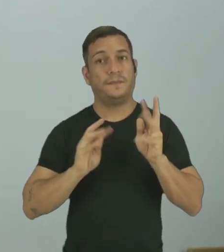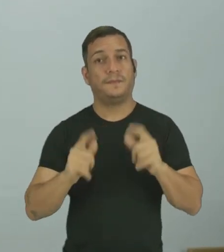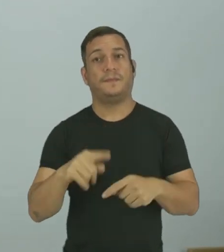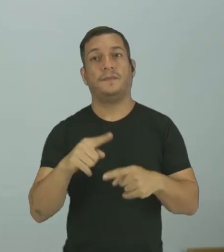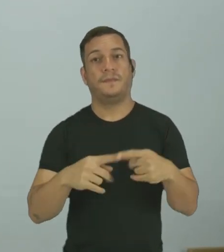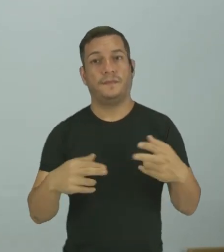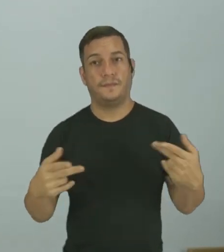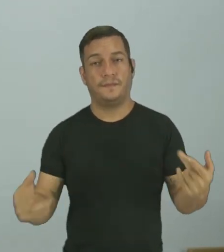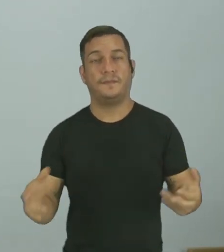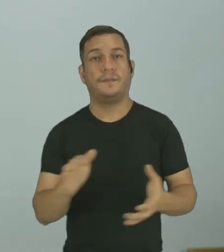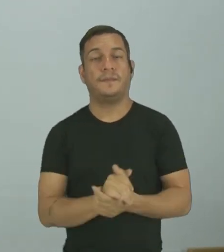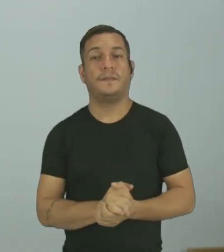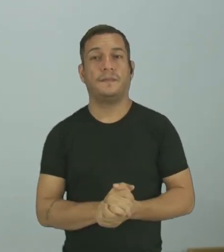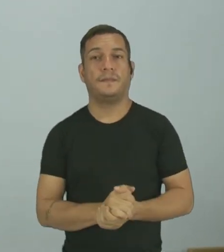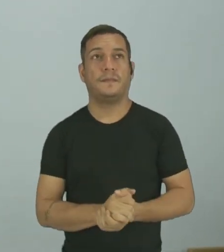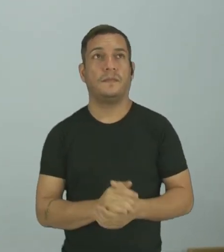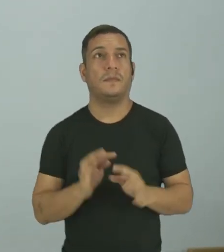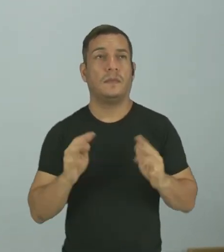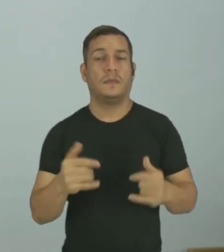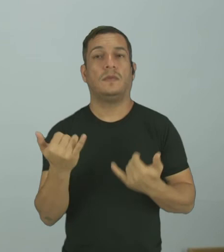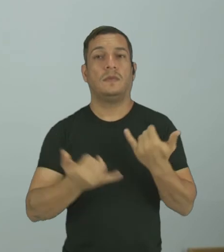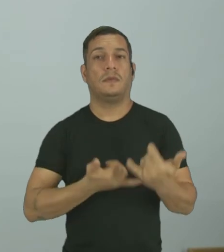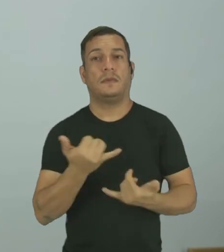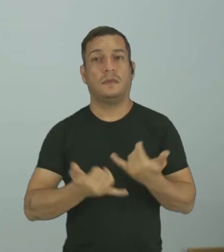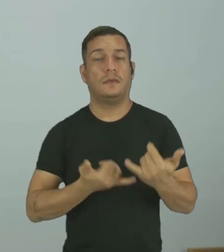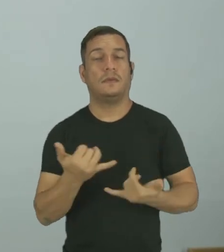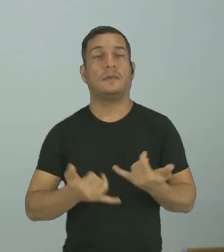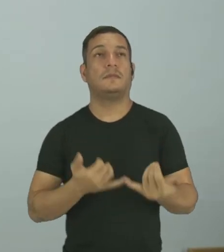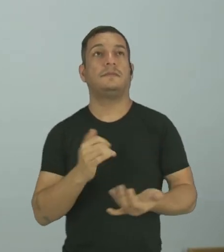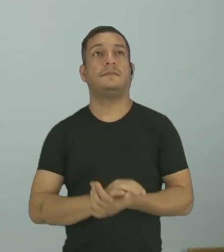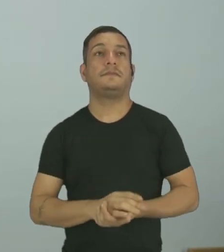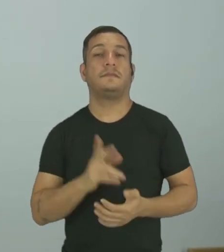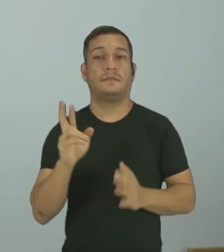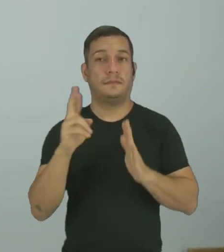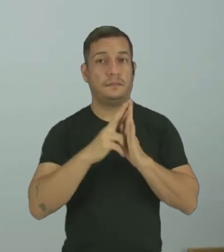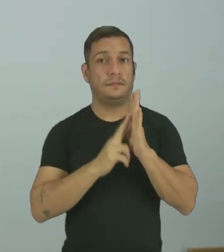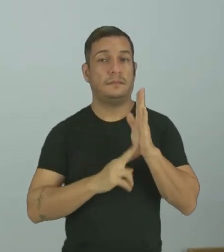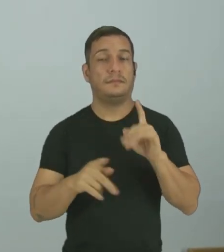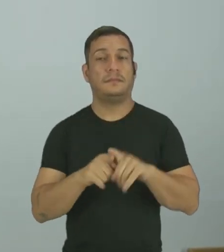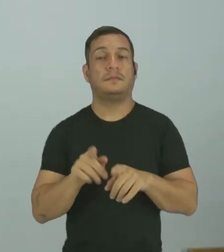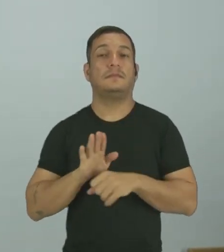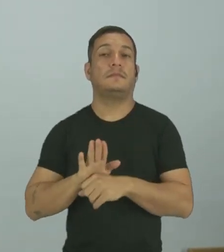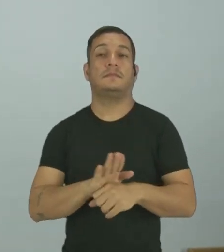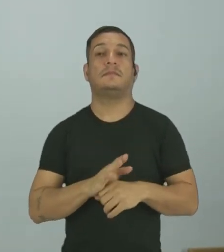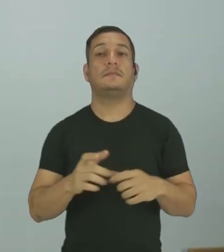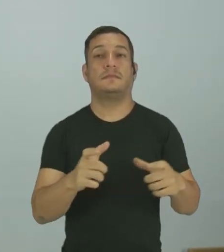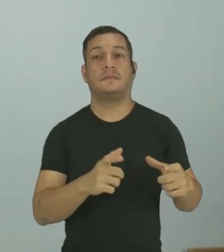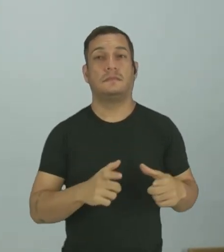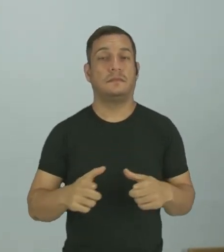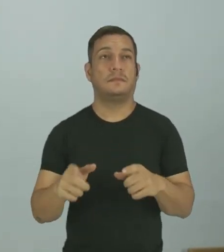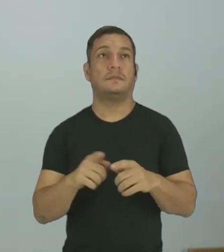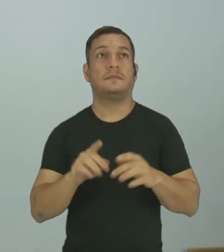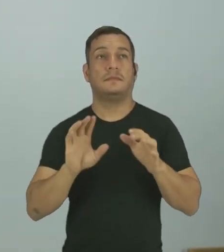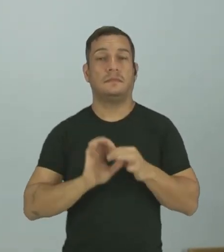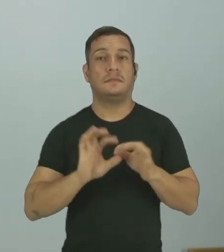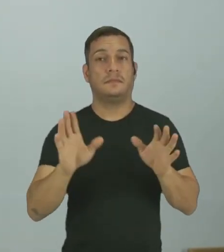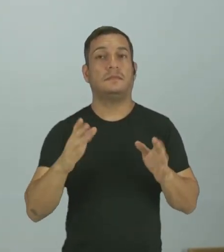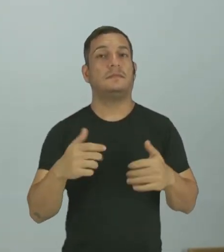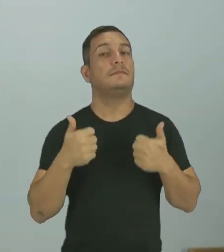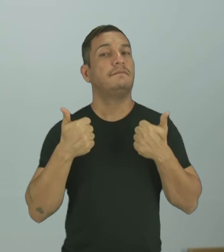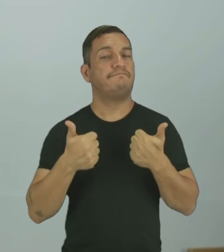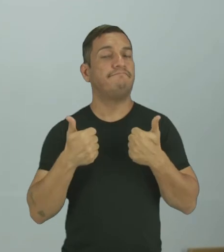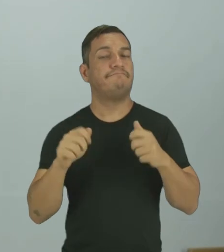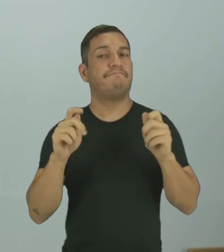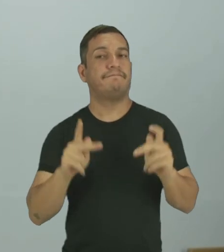seu material, todos os seus brinquedos. Essa regrinha favorece o ambiente, deixa ele